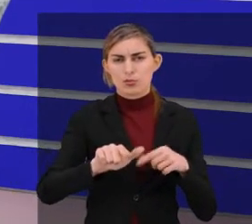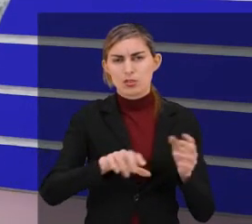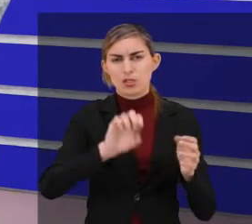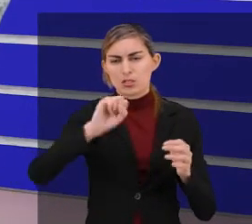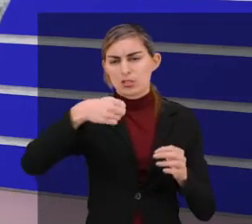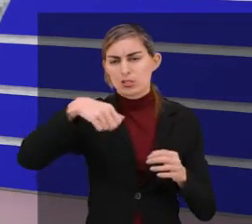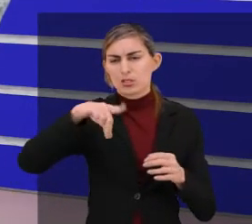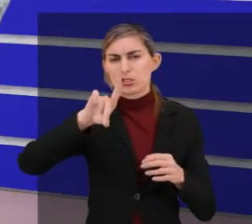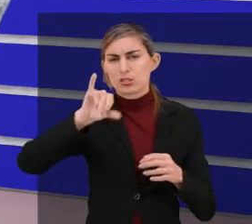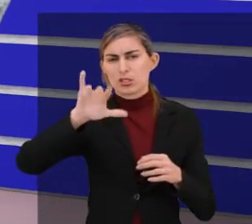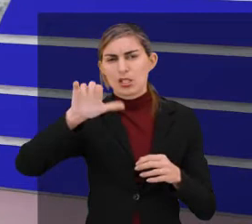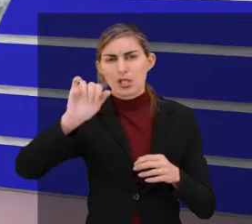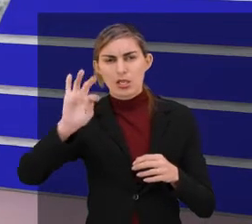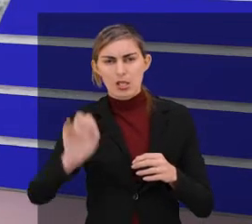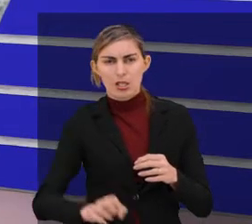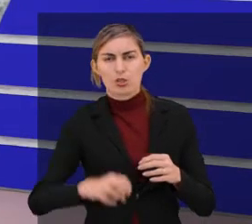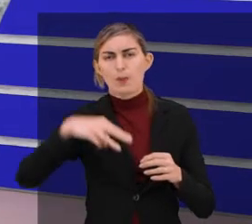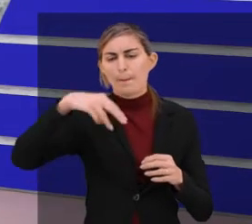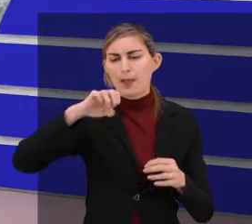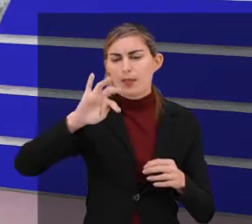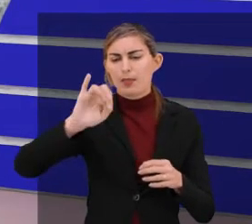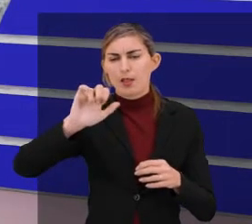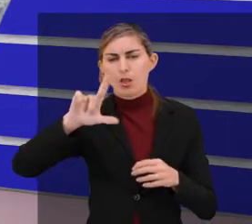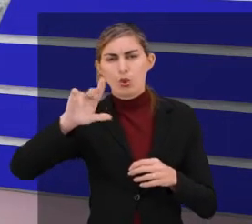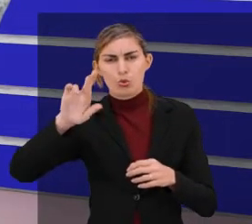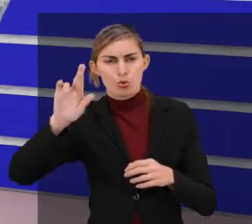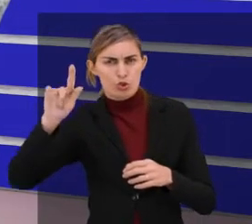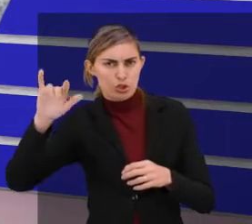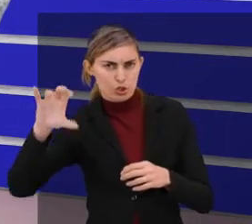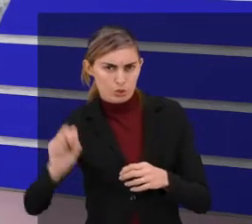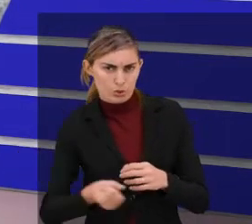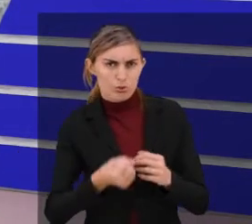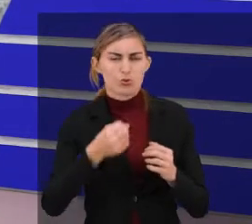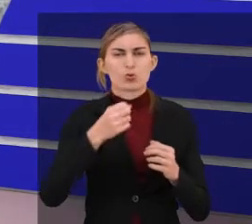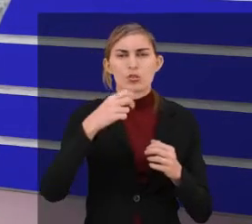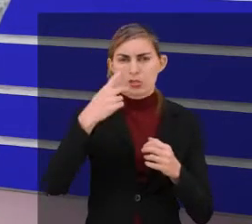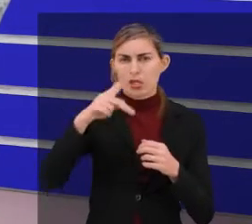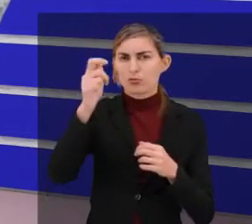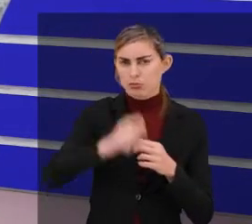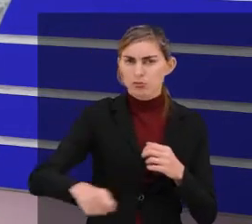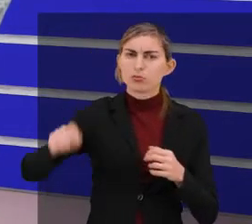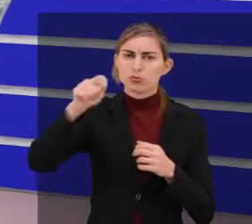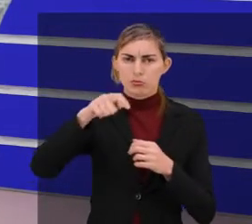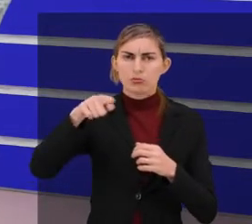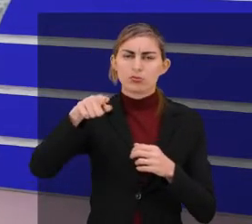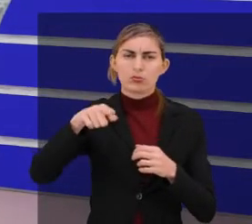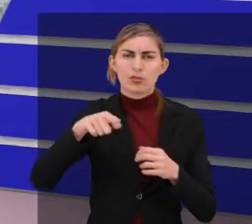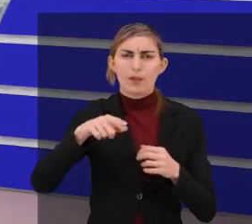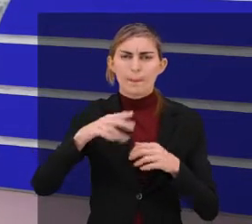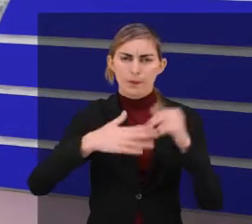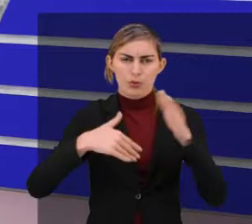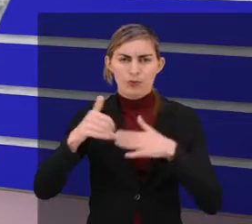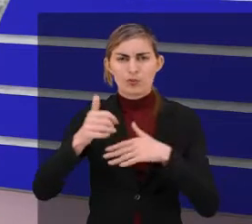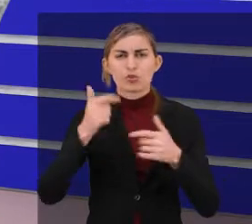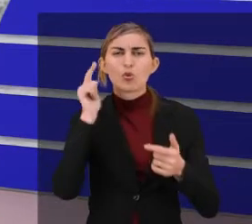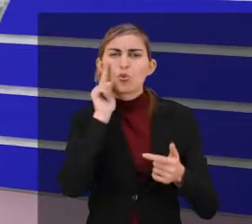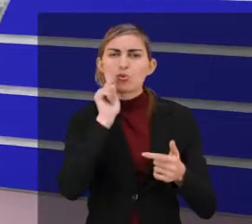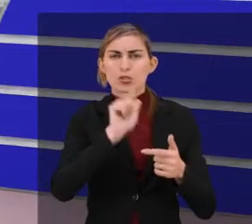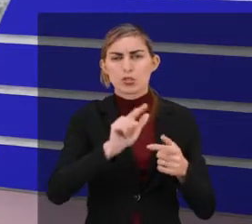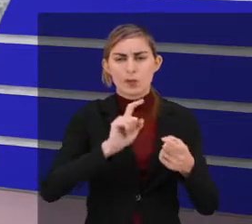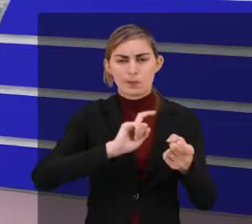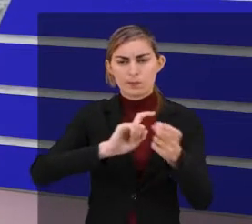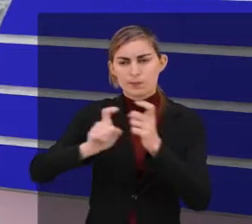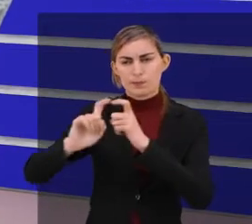o sindicato dos metalúrgicos, o sindicato dos profissionais, e